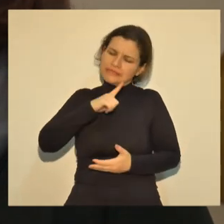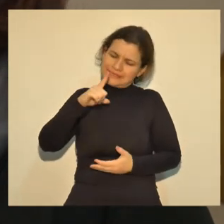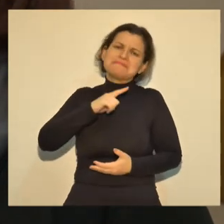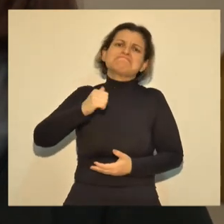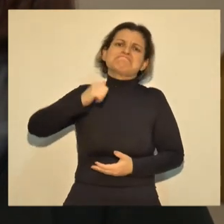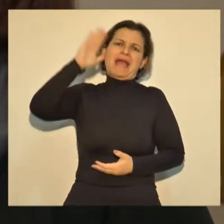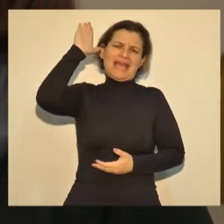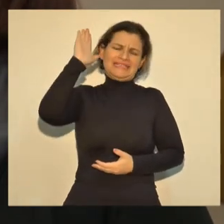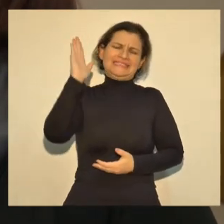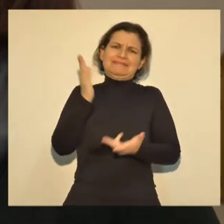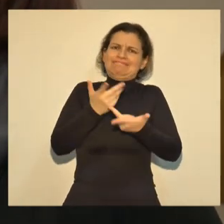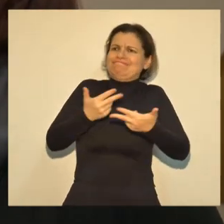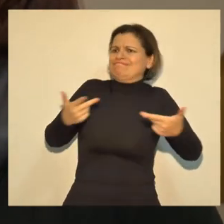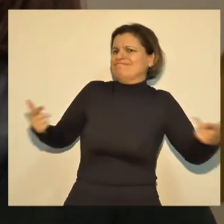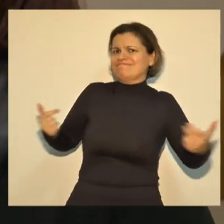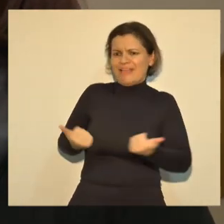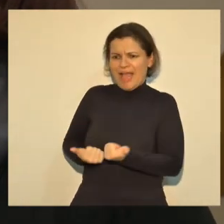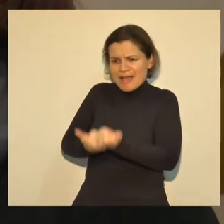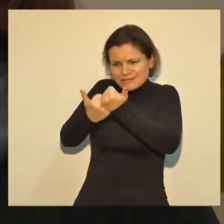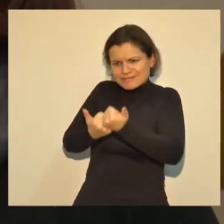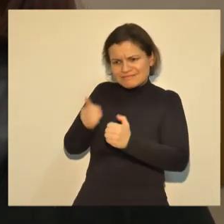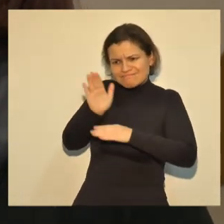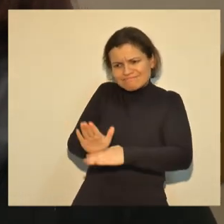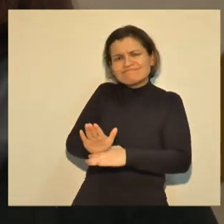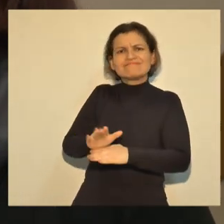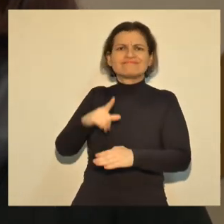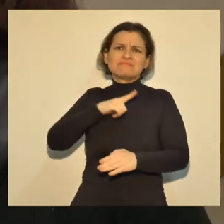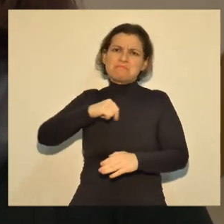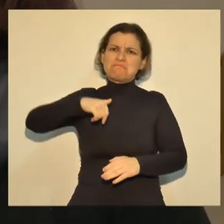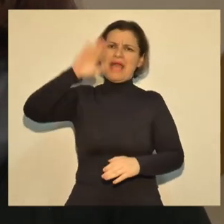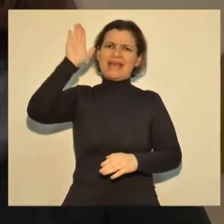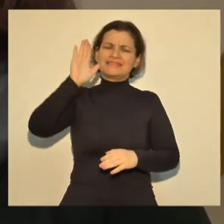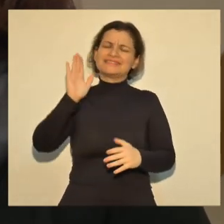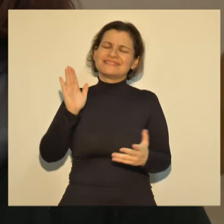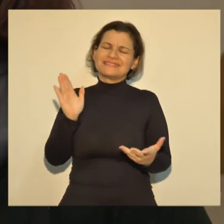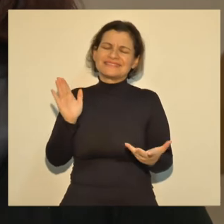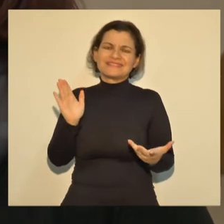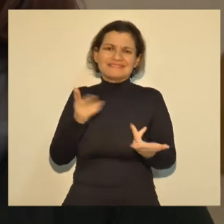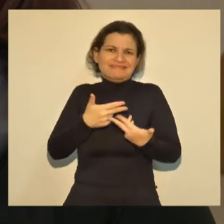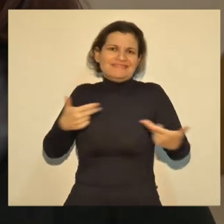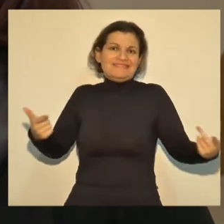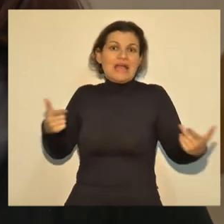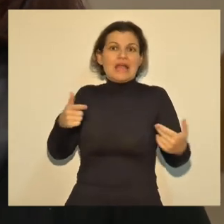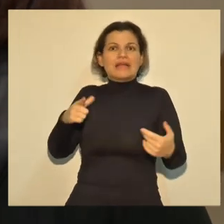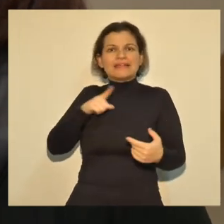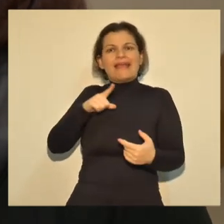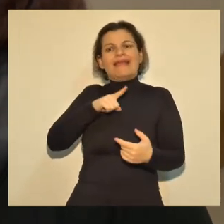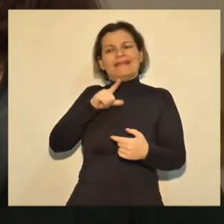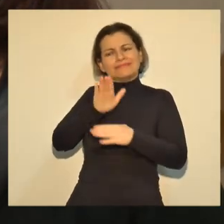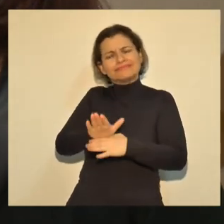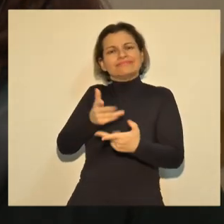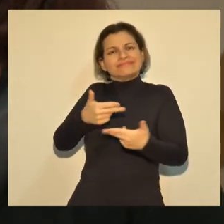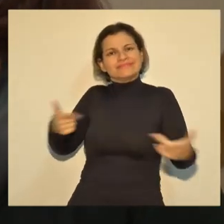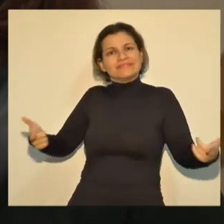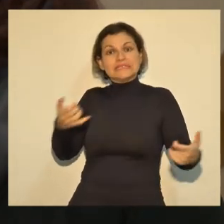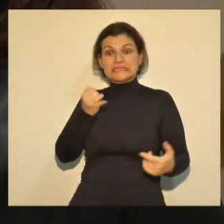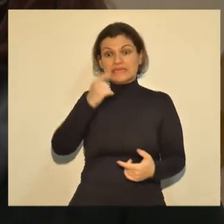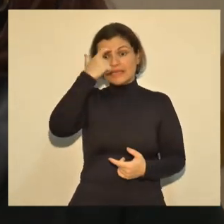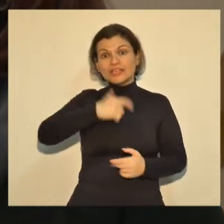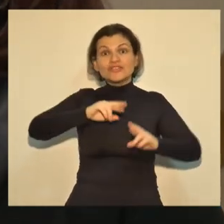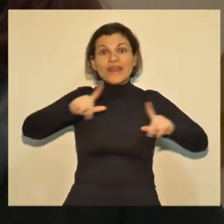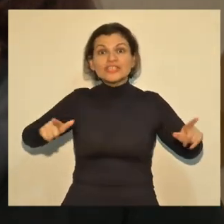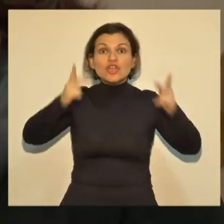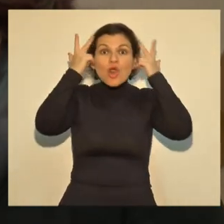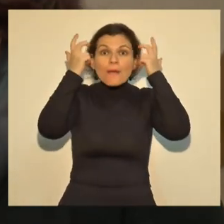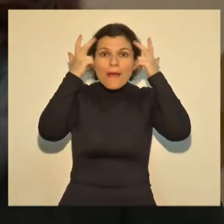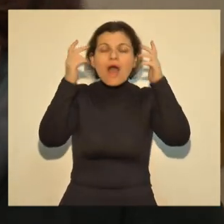tem muito mais amparo, ela está bem mais amparada, bem mais assistida. Quando ser diferente for